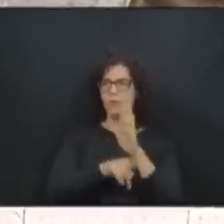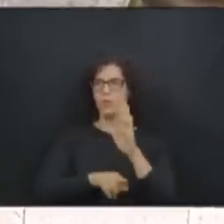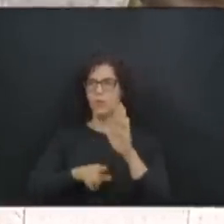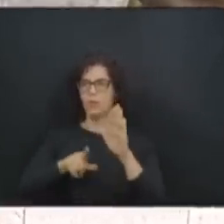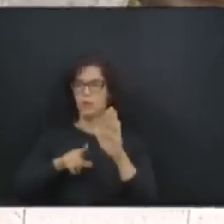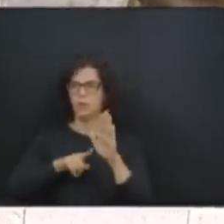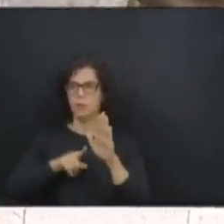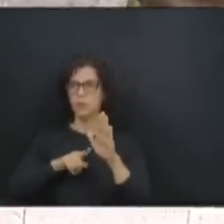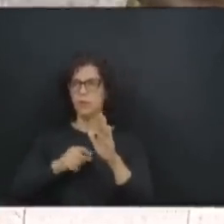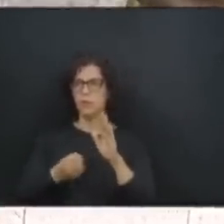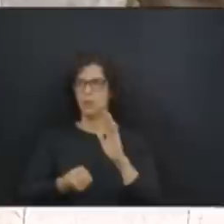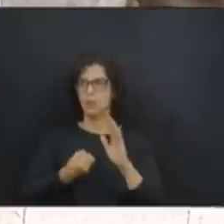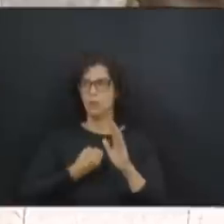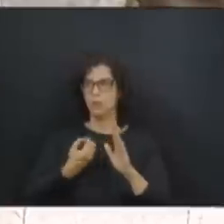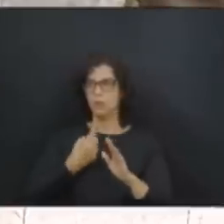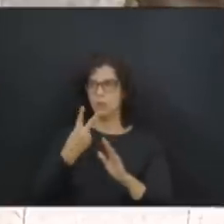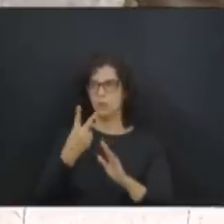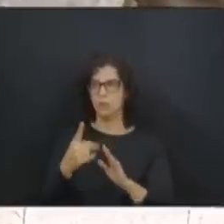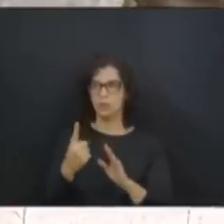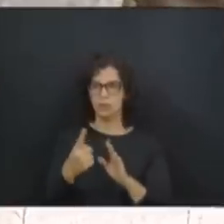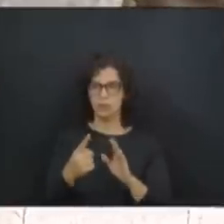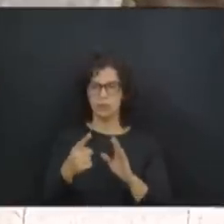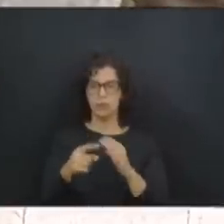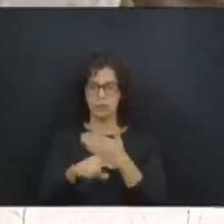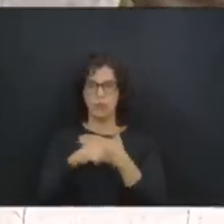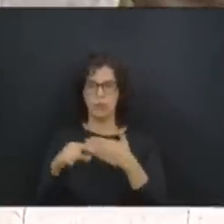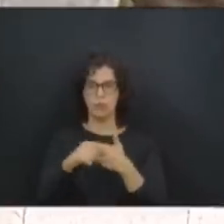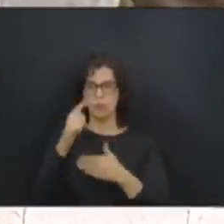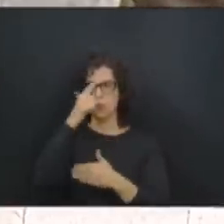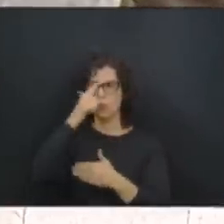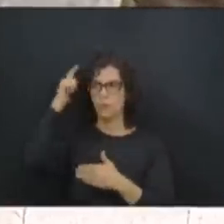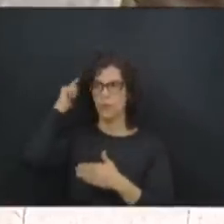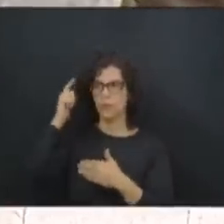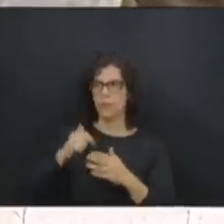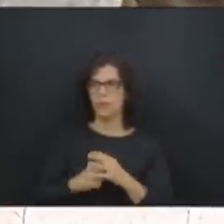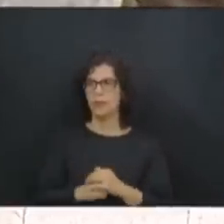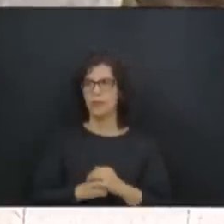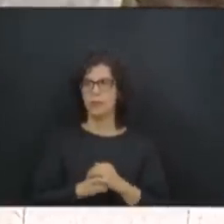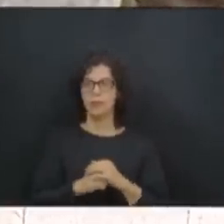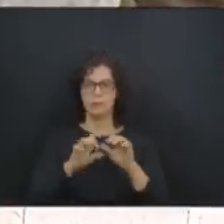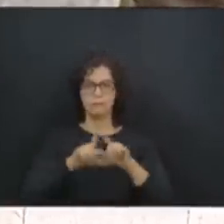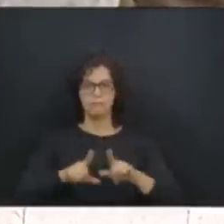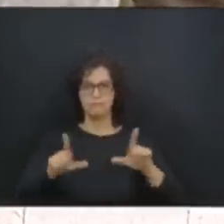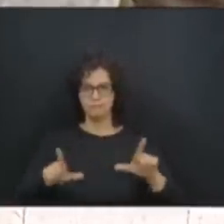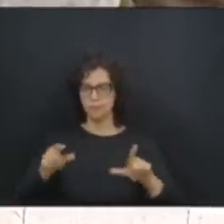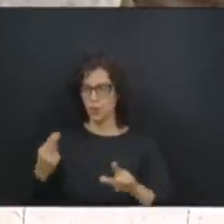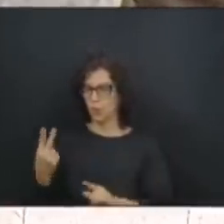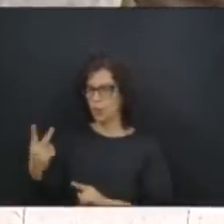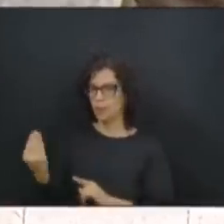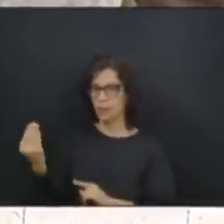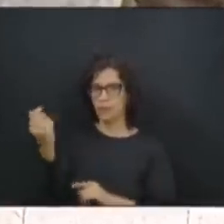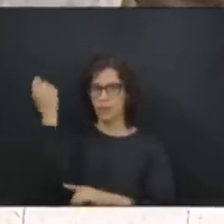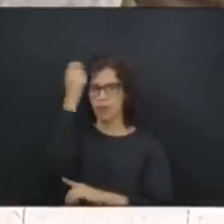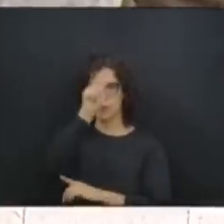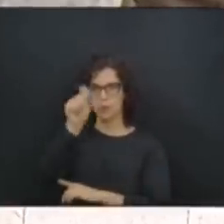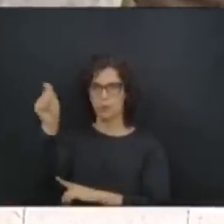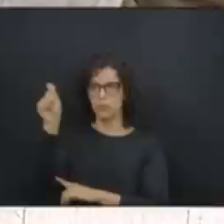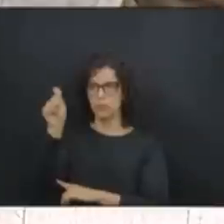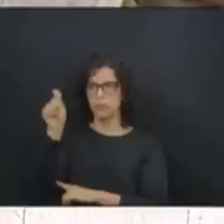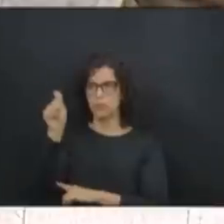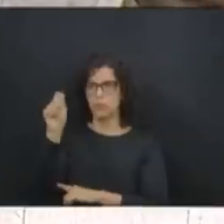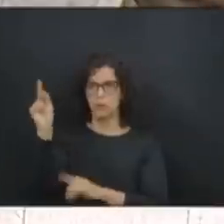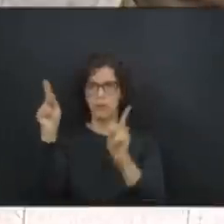de lei nº 121 eu tenho Deputado Luiz Claudio Romanelli que concede o título saúde pública à associação